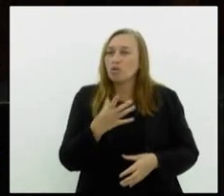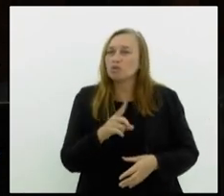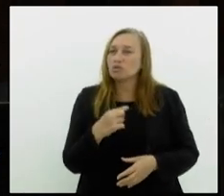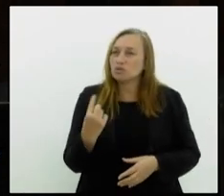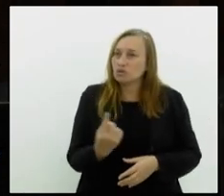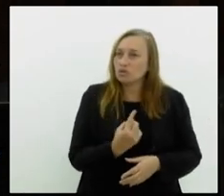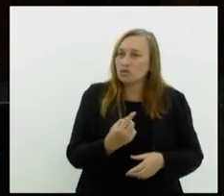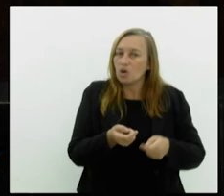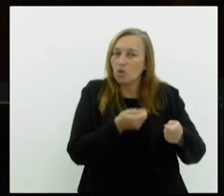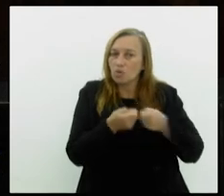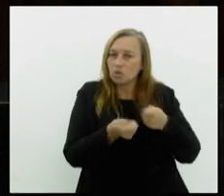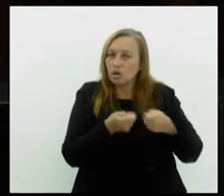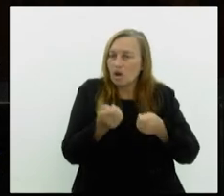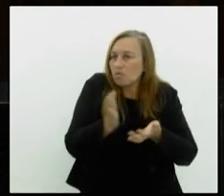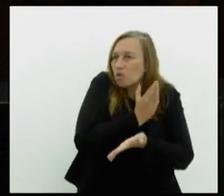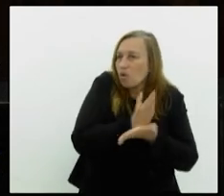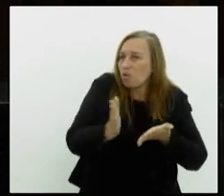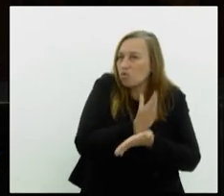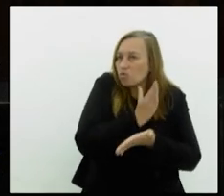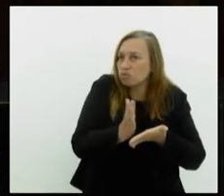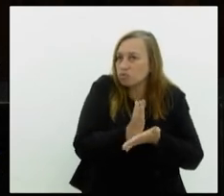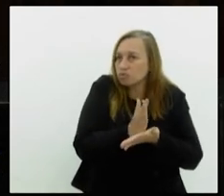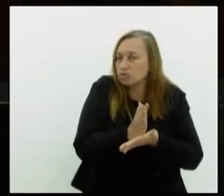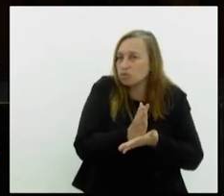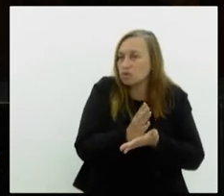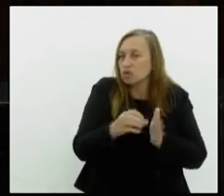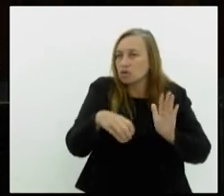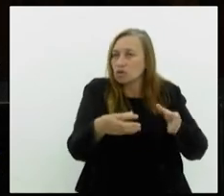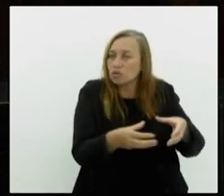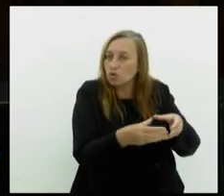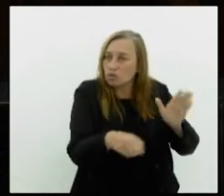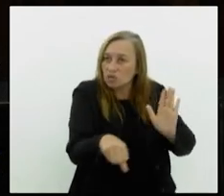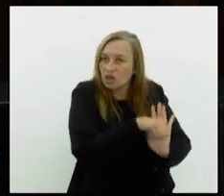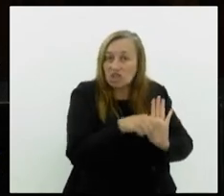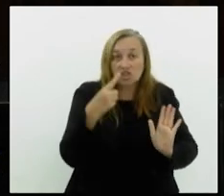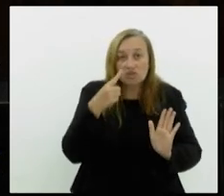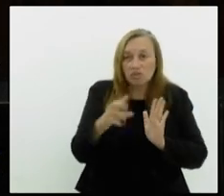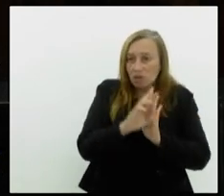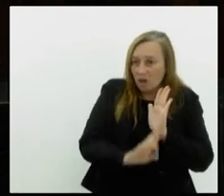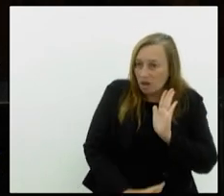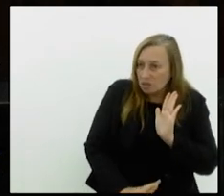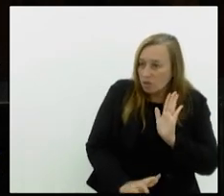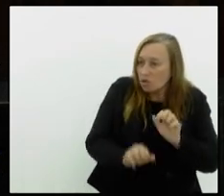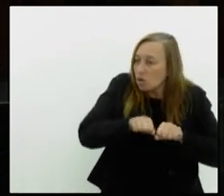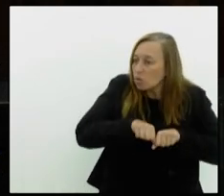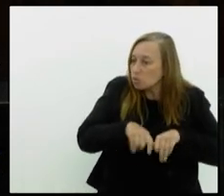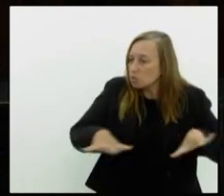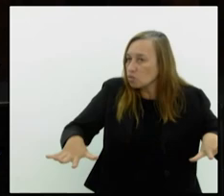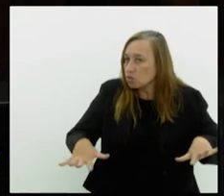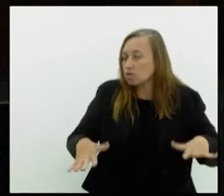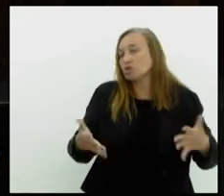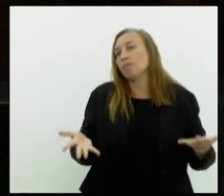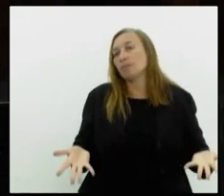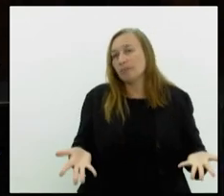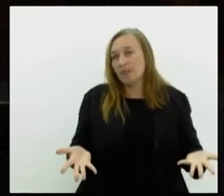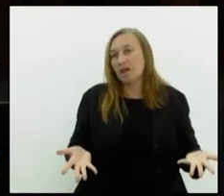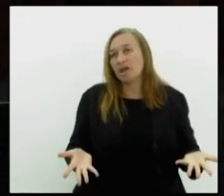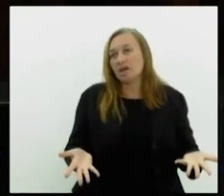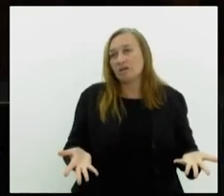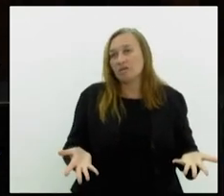é dominada por alguma dessas facções e que a gente viu no relatório do CNJ que se expandiu no que diz respeito